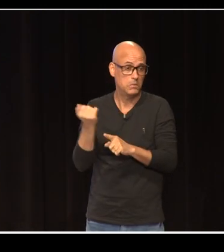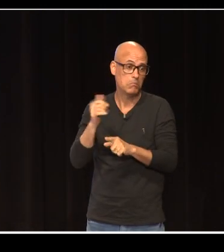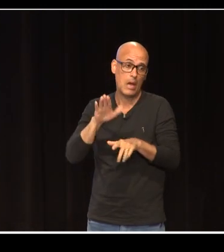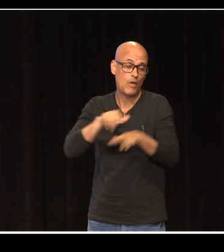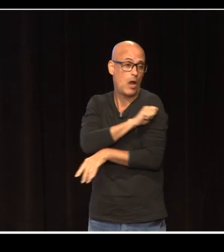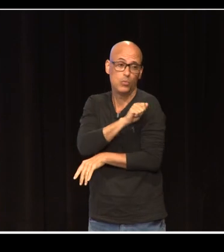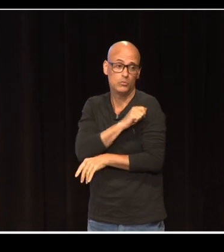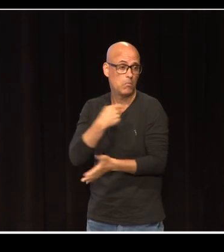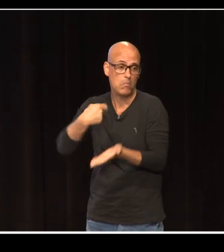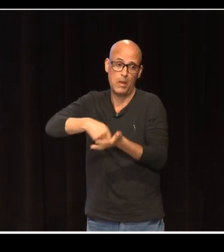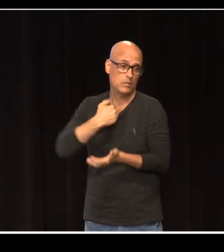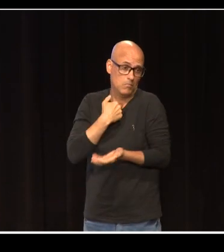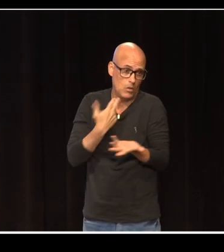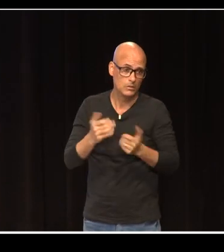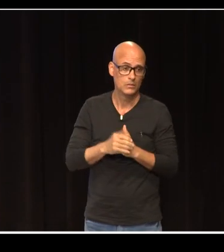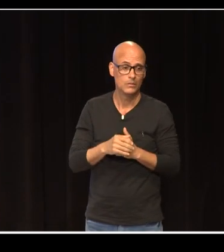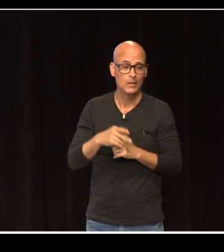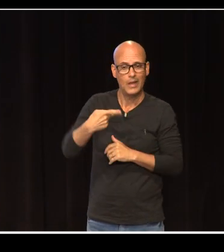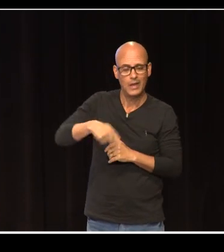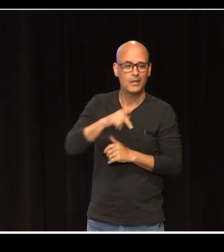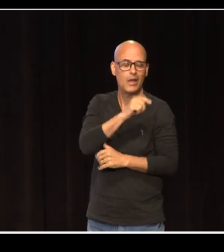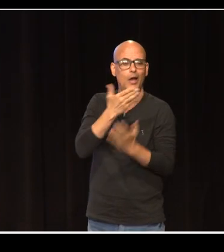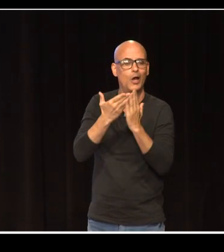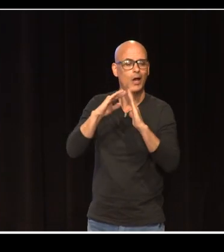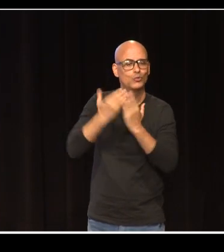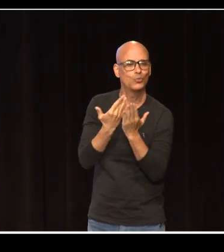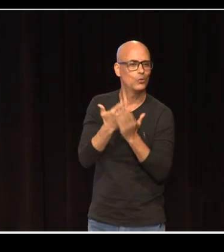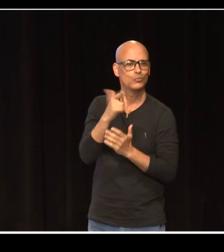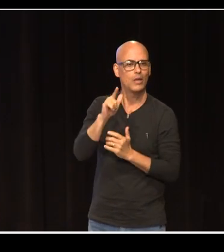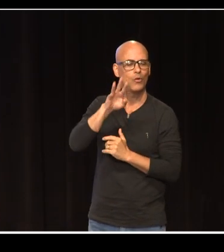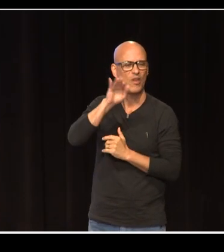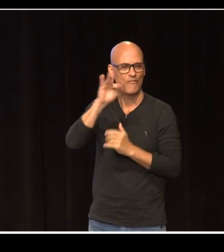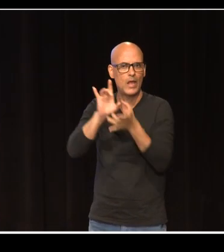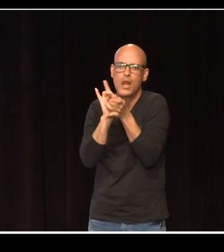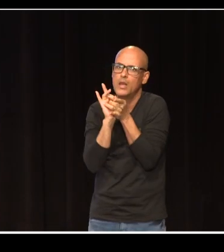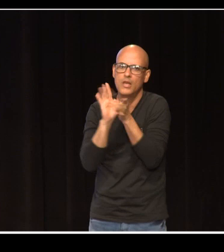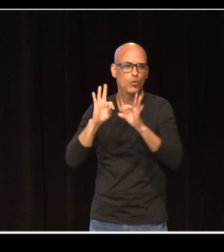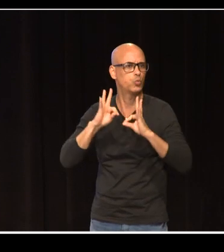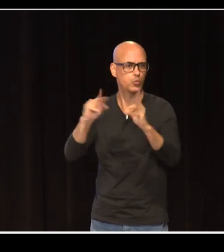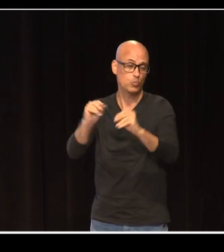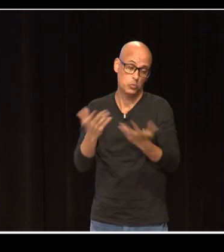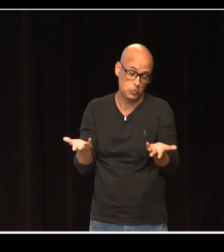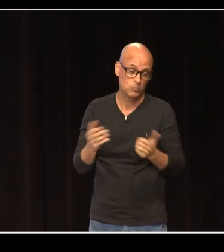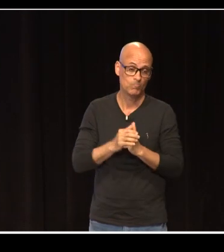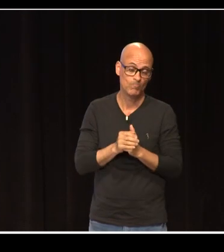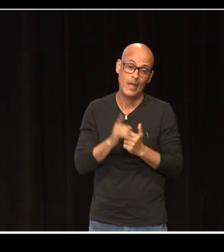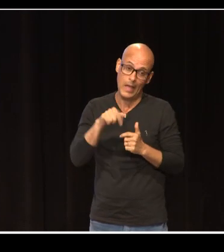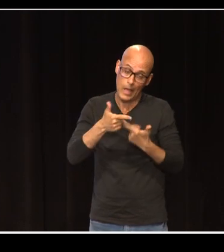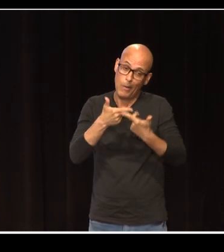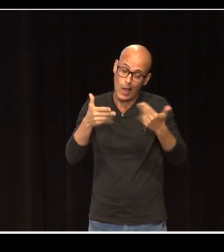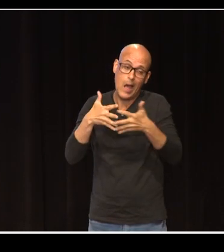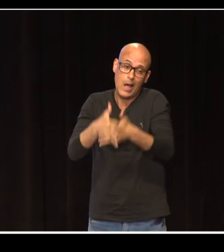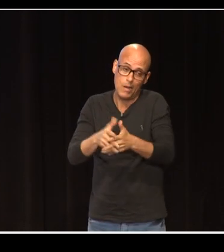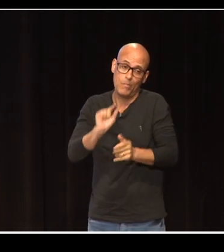enfim, são muito bons. E o colégio ainda não disponibiliza uma rede Wi-Fi, né, para todo mundo, enfim. Isso é uma coisa que